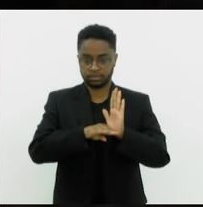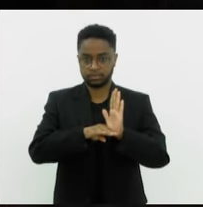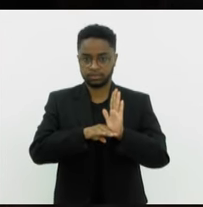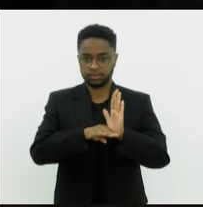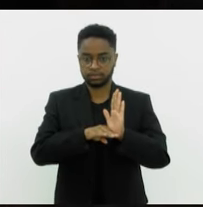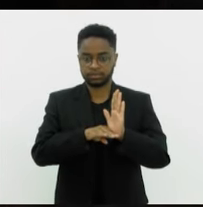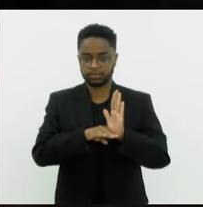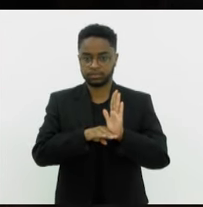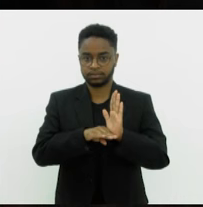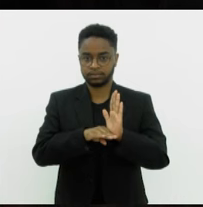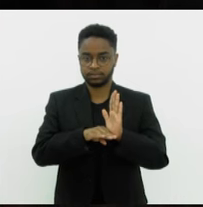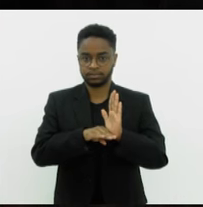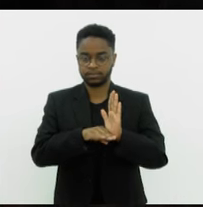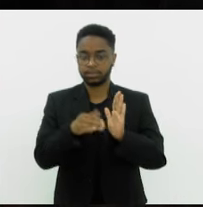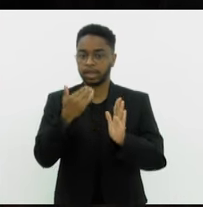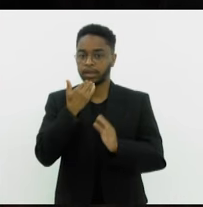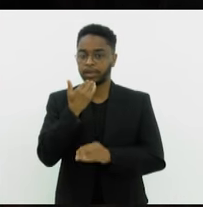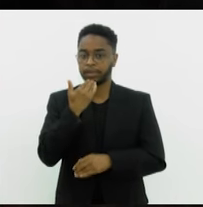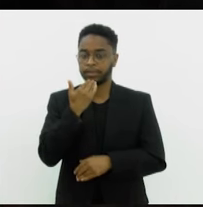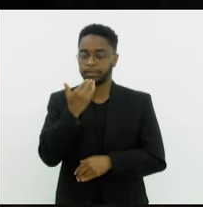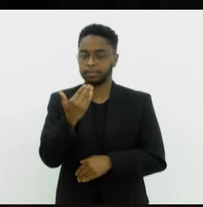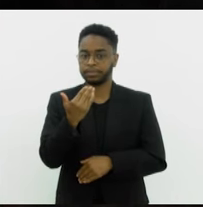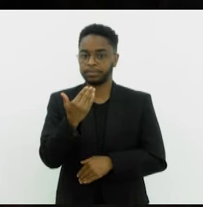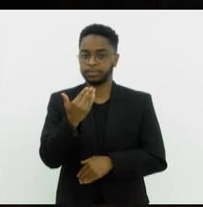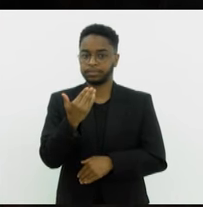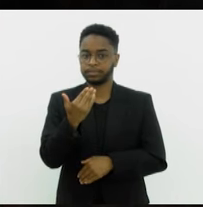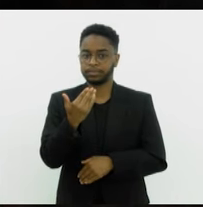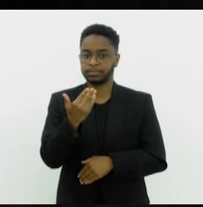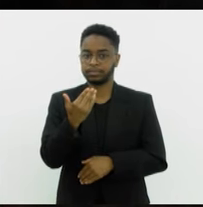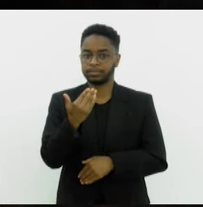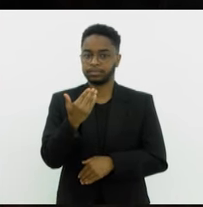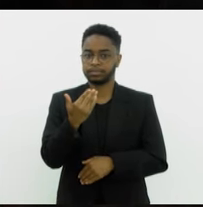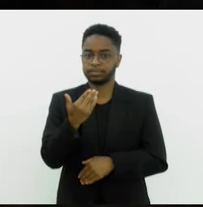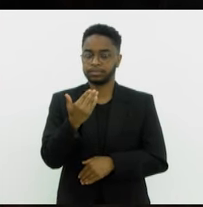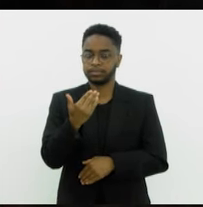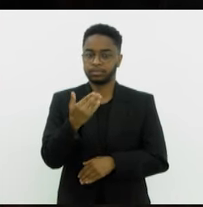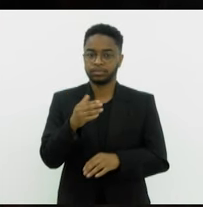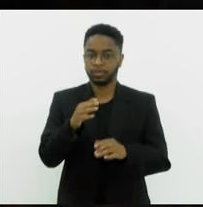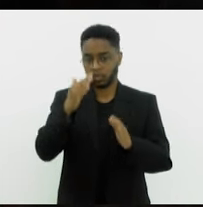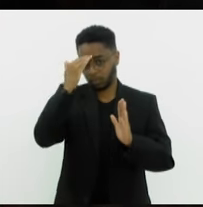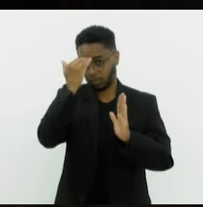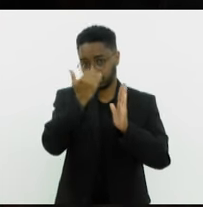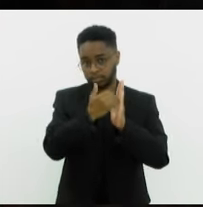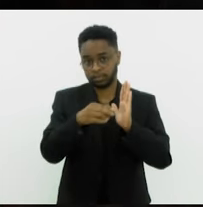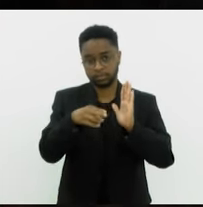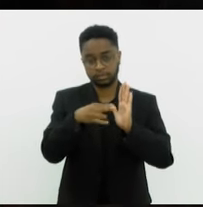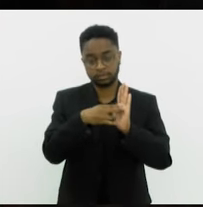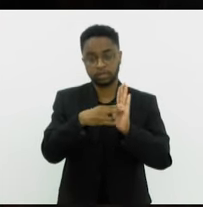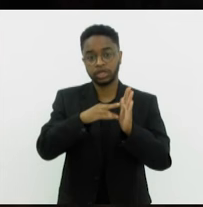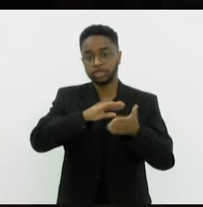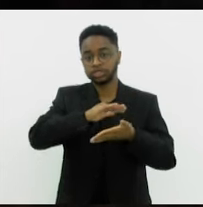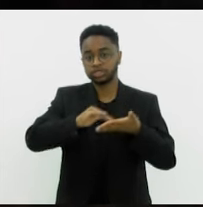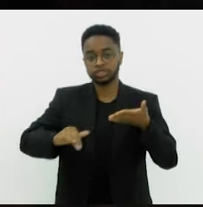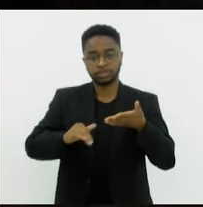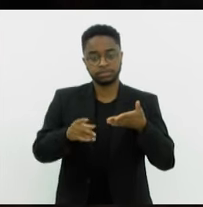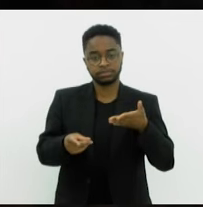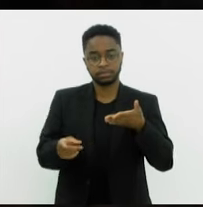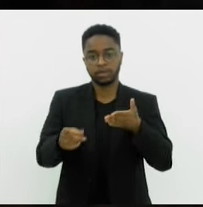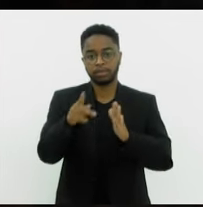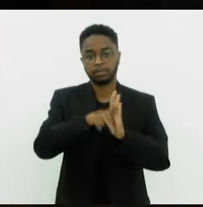A sobremesa é o requerimento, nos termos regimentais, a retirada definitiva do projeto de